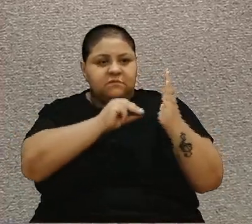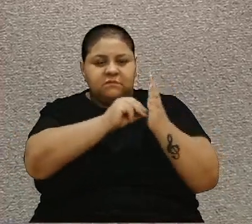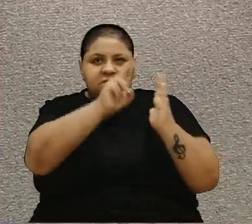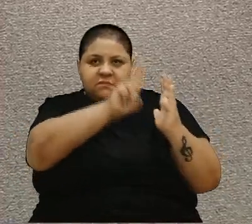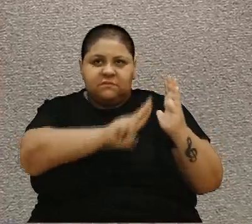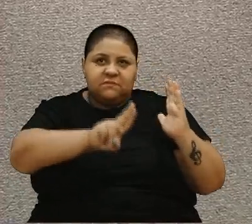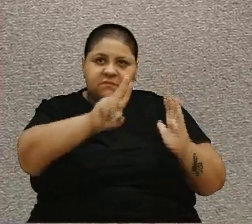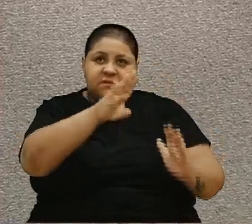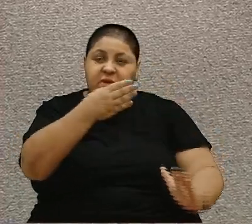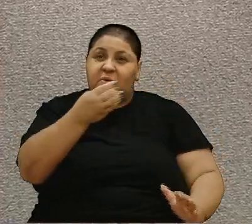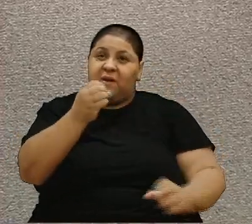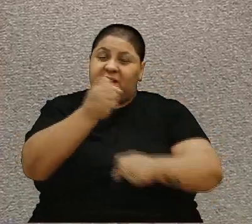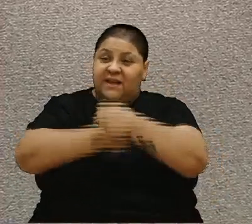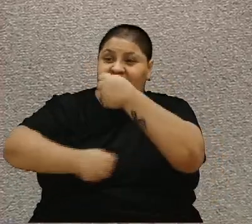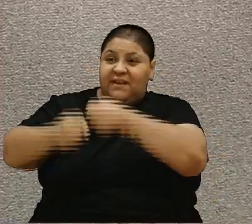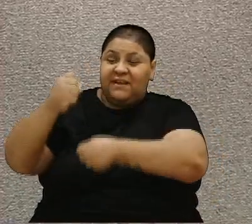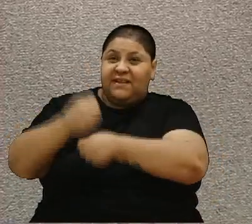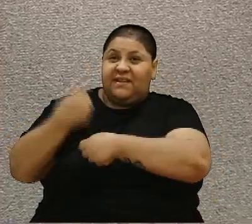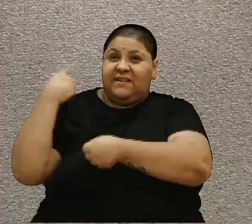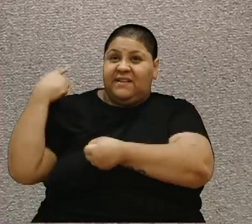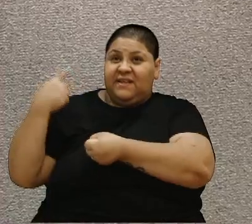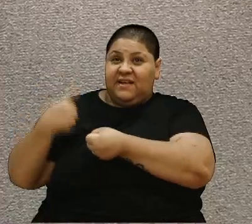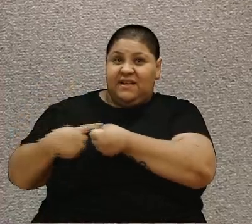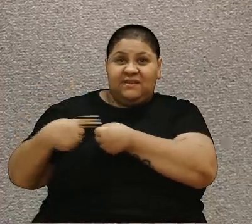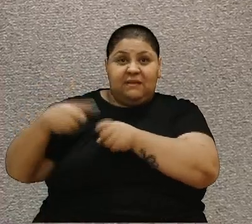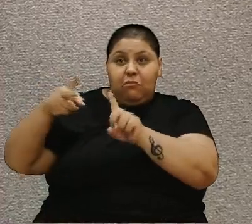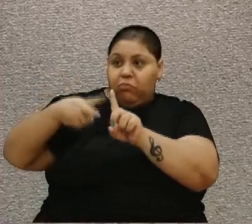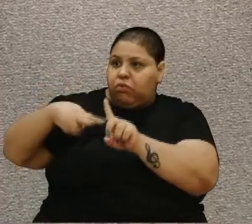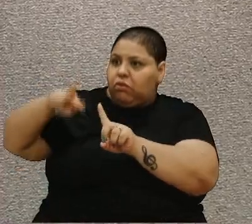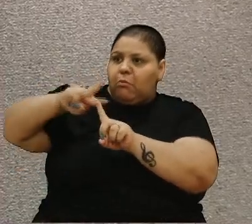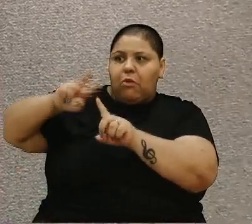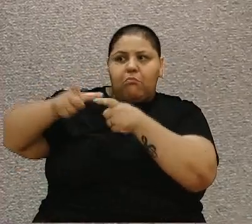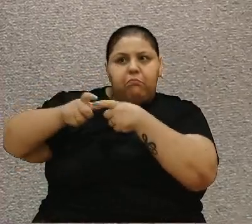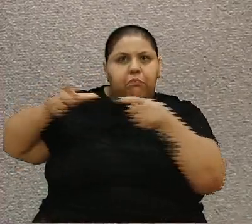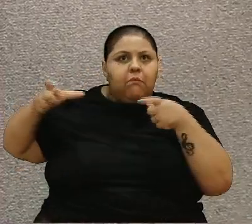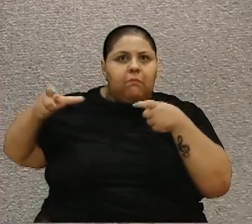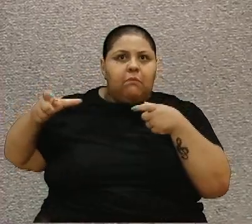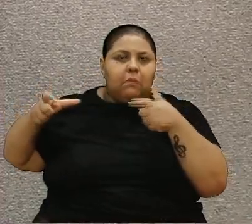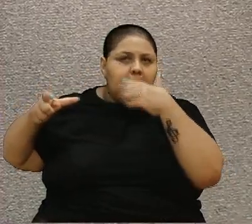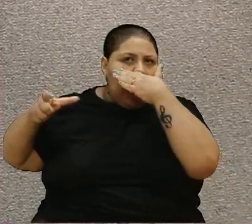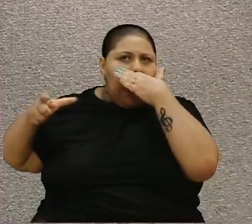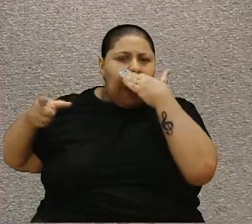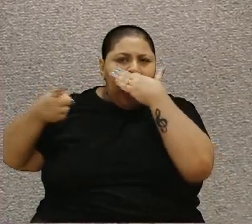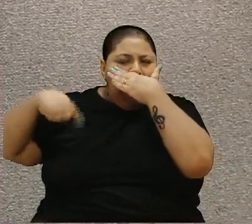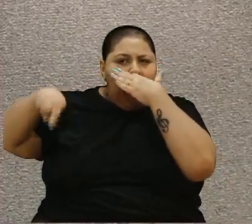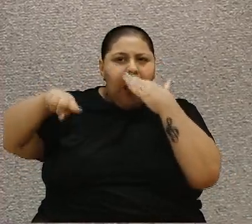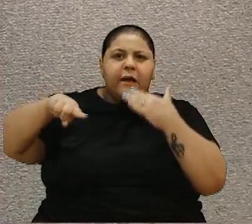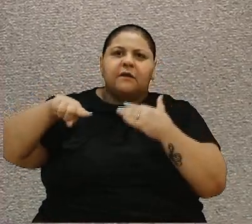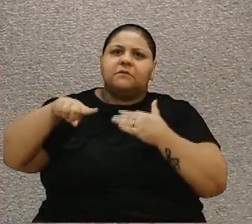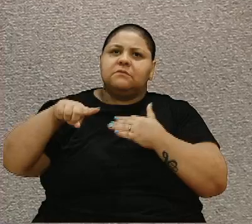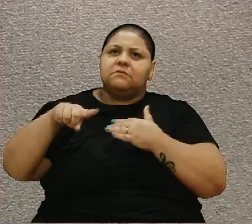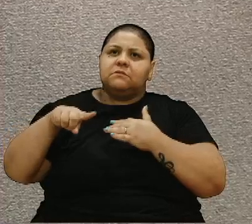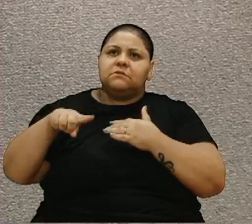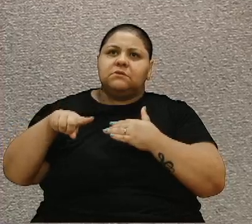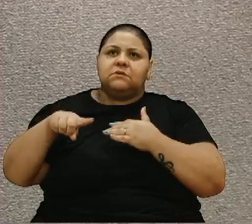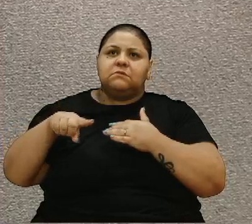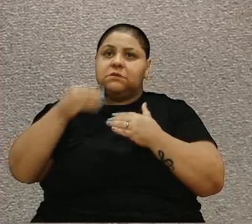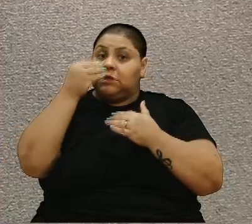há 40 anos atrás, sendo que a cidade mais que dobrou de tamanho, nós estamos relegando o